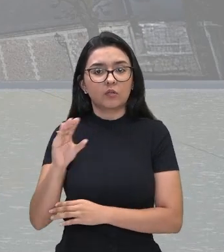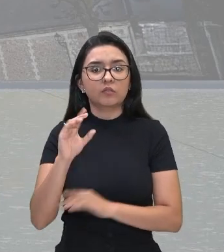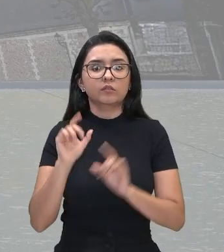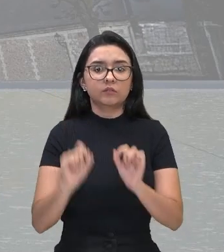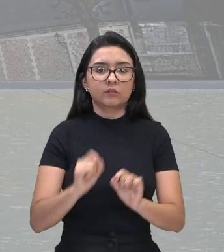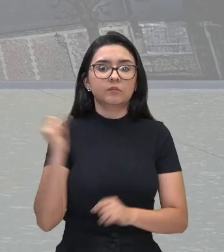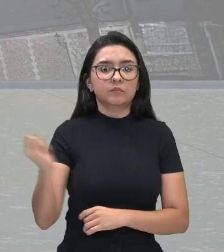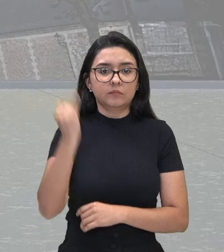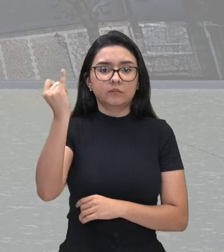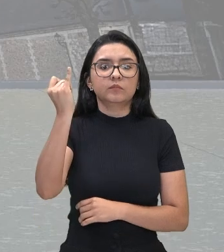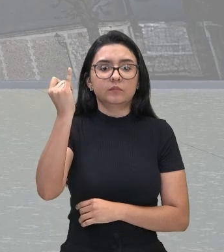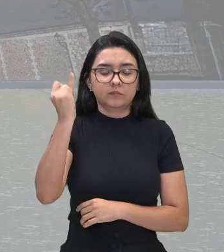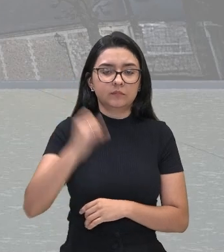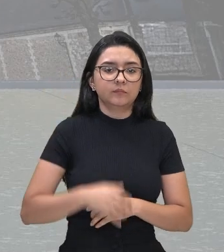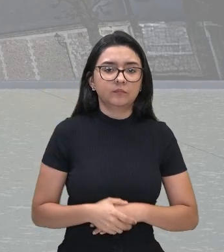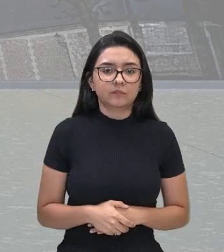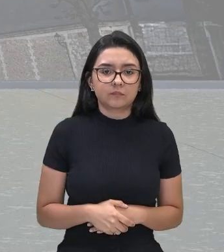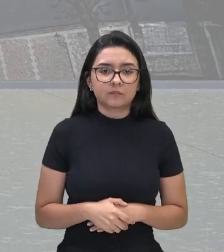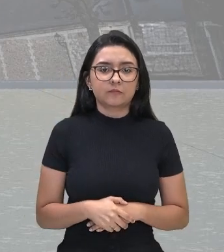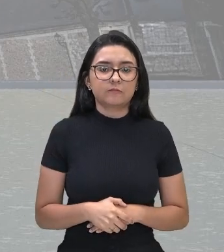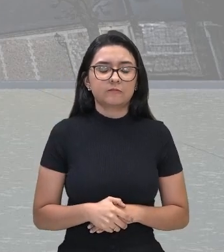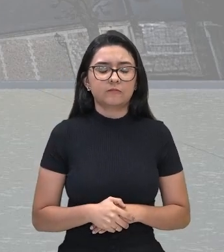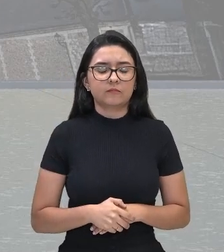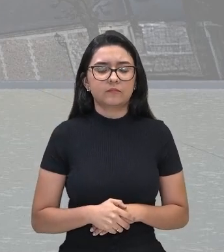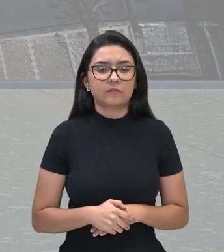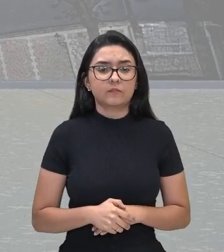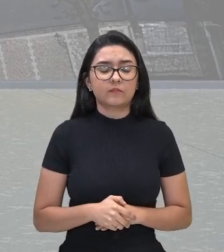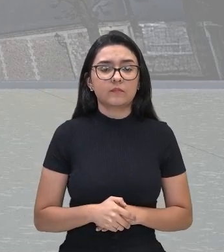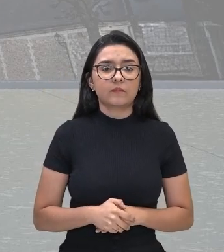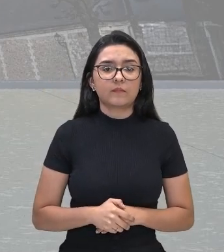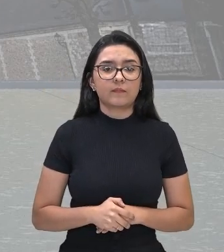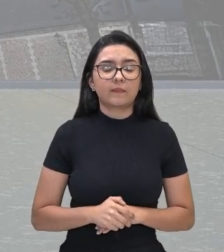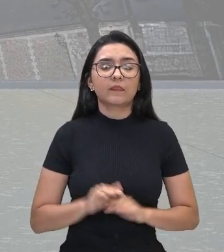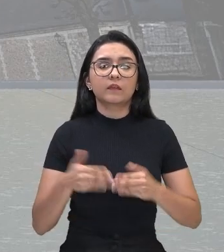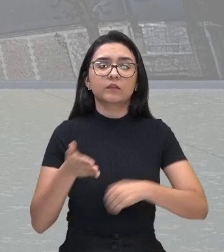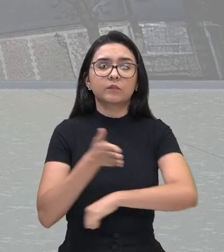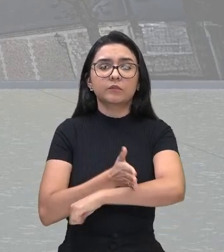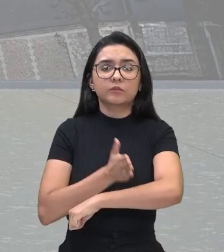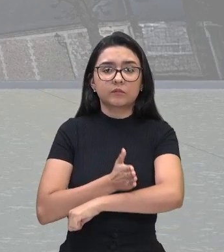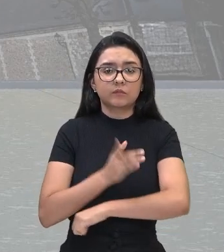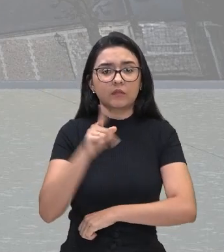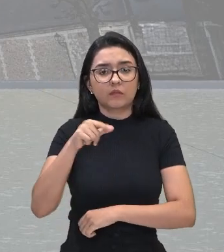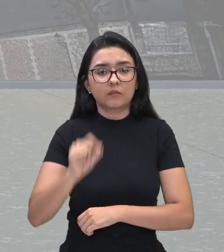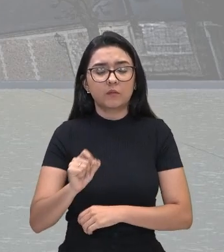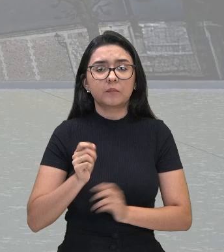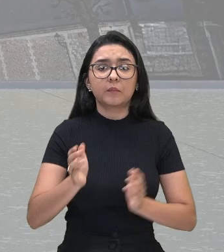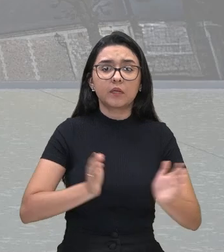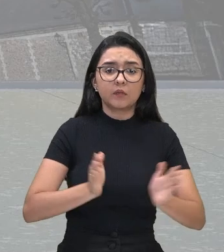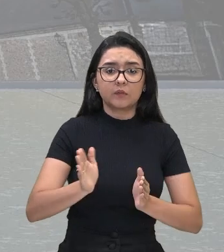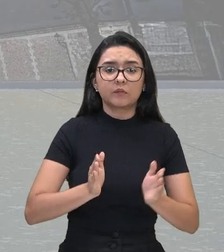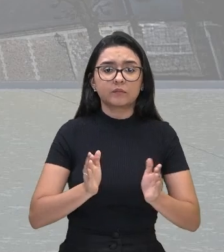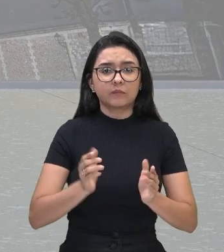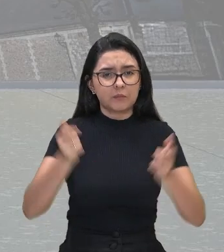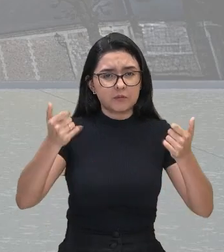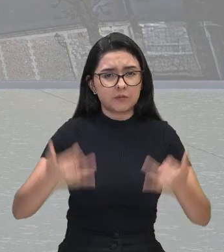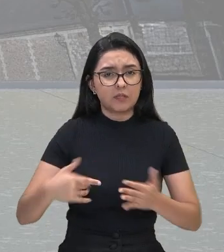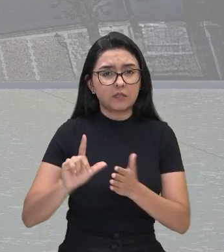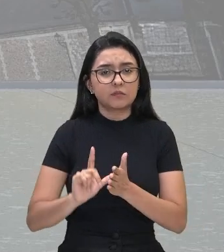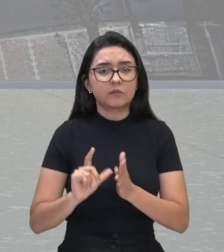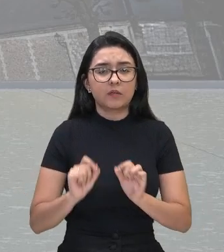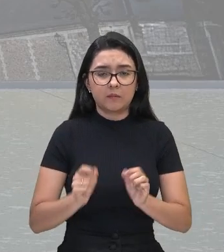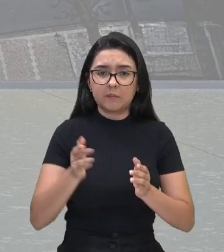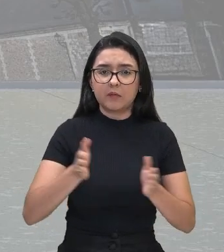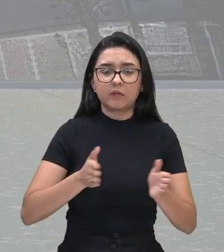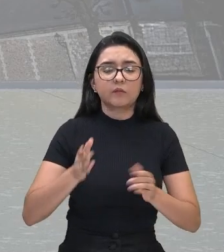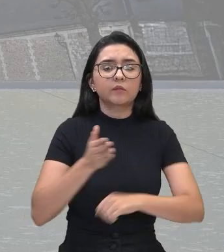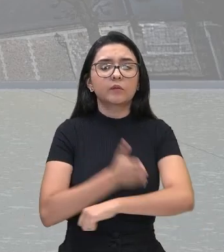grandes poderes. Então, a Idade Média ela foi um período, como eu já falei para vocês,